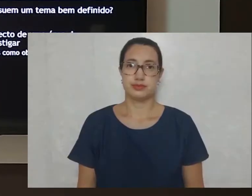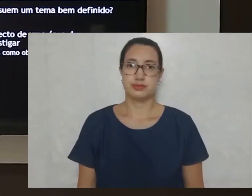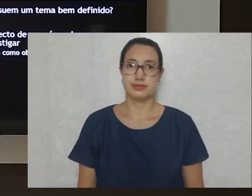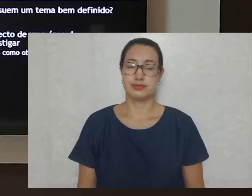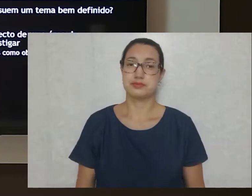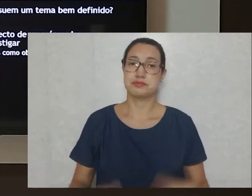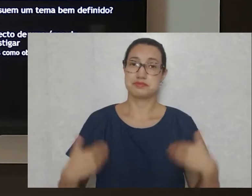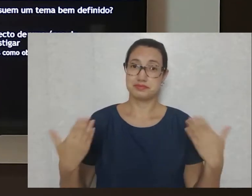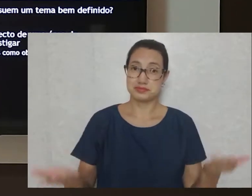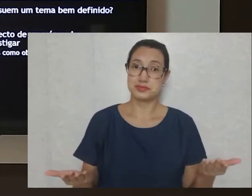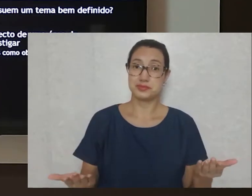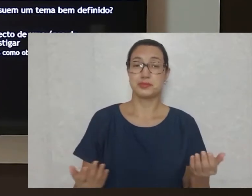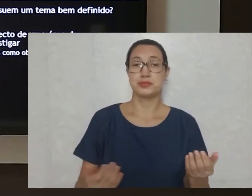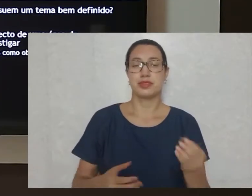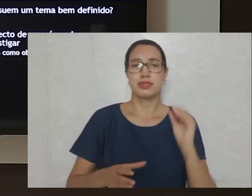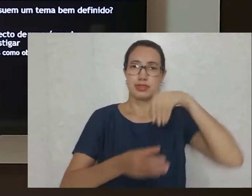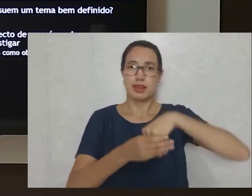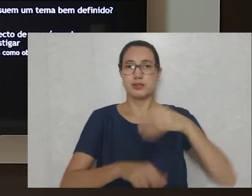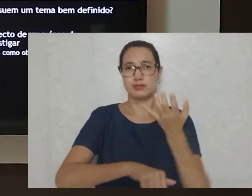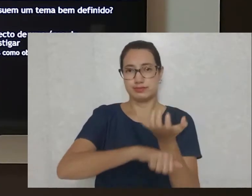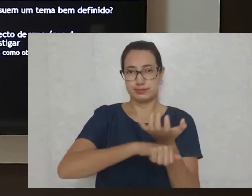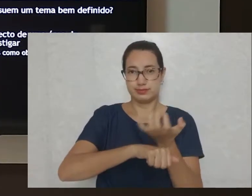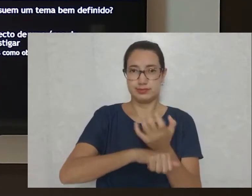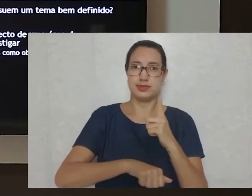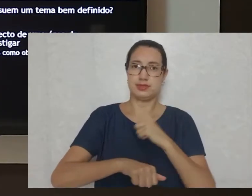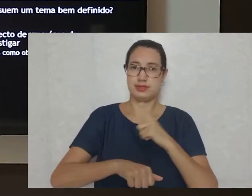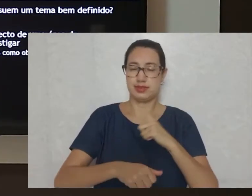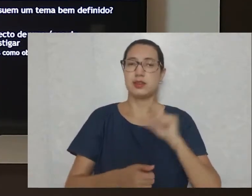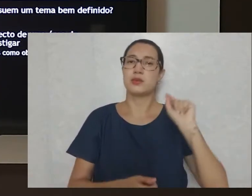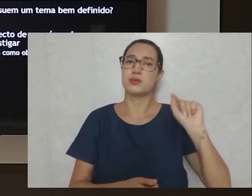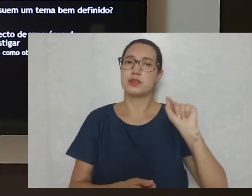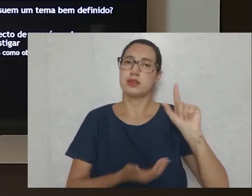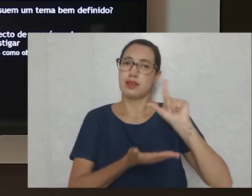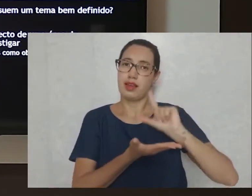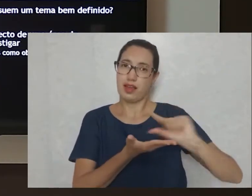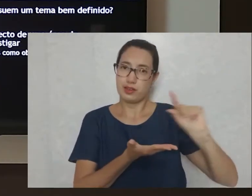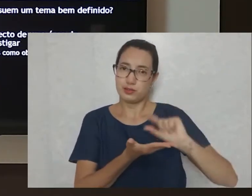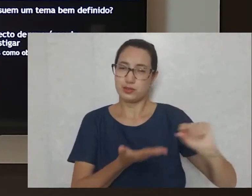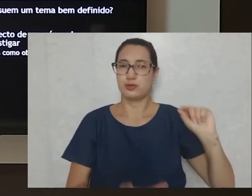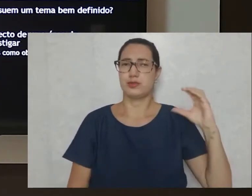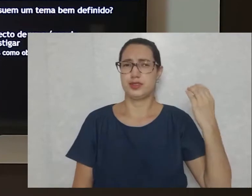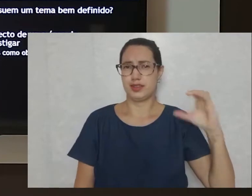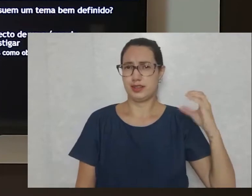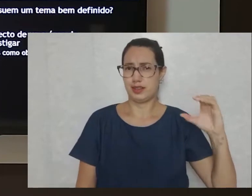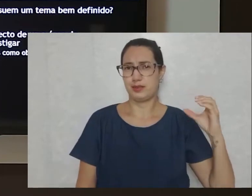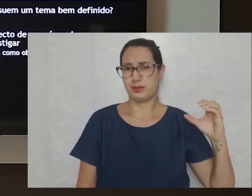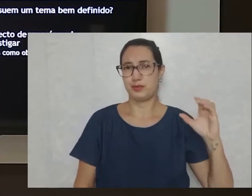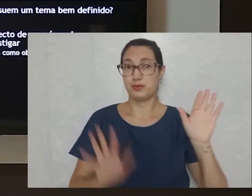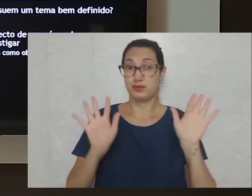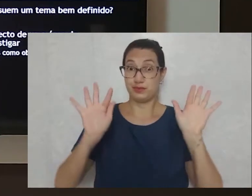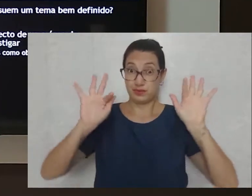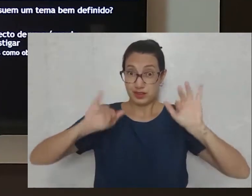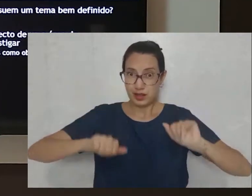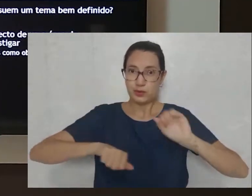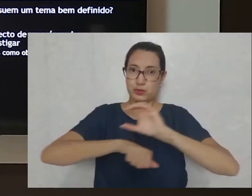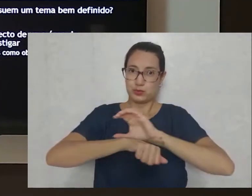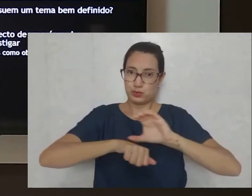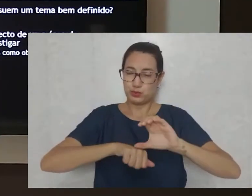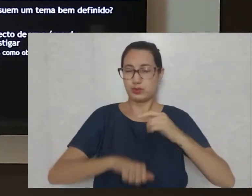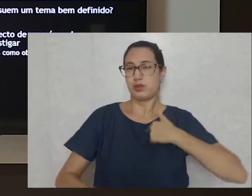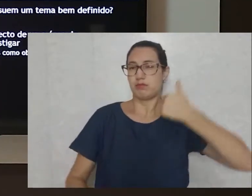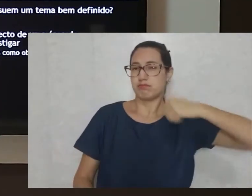pessoal, faz parte do formato da disciplina vocês produzirem um artigo científico no final do curso, né? Então, a minha forma de avaliação final vai ser